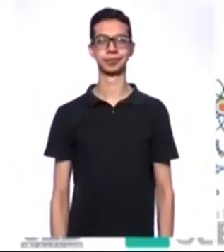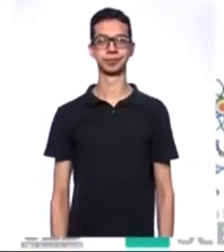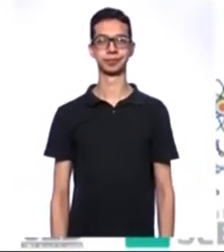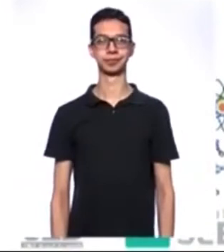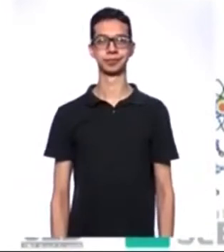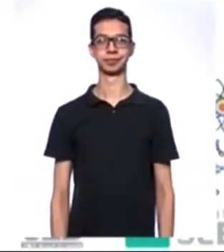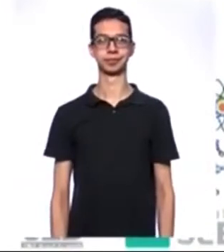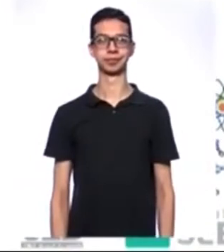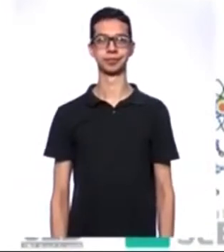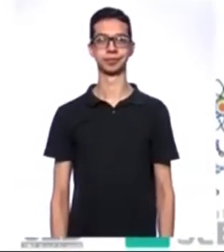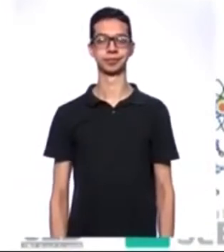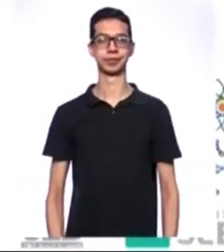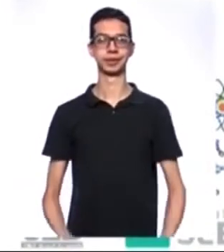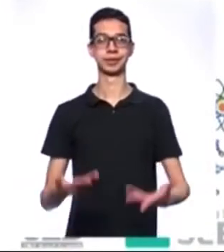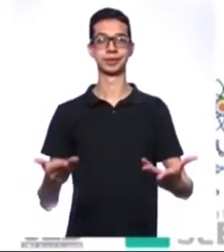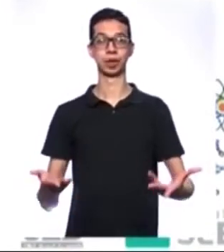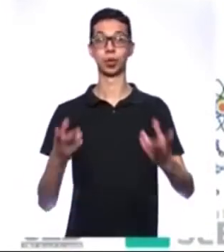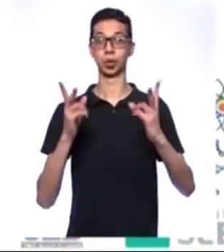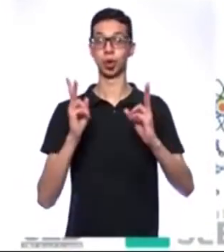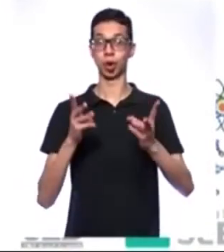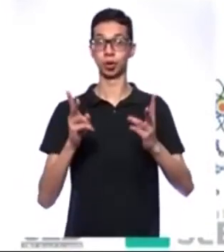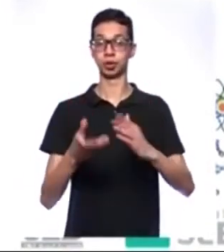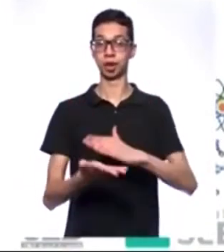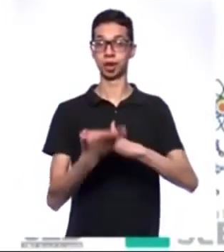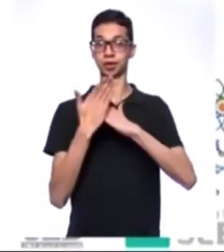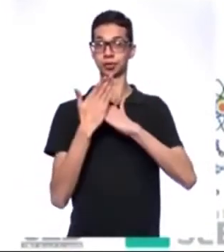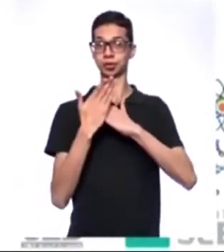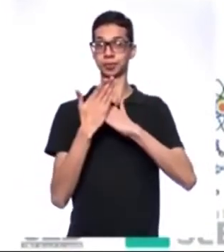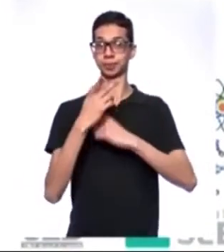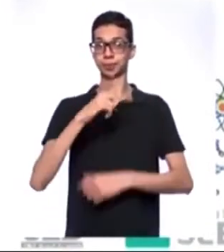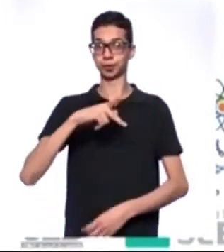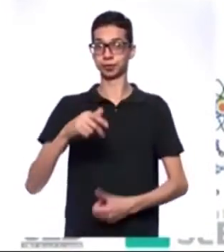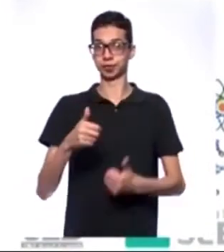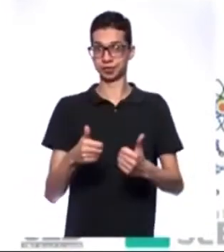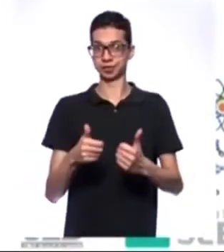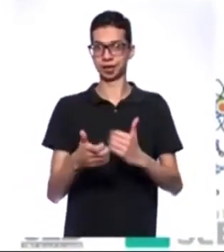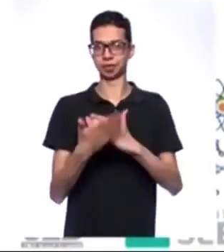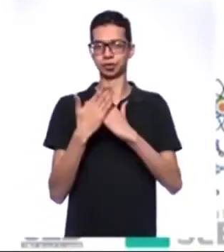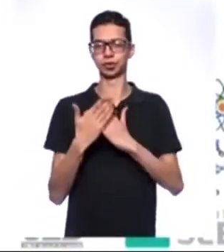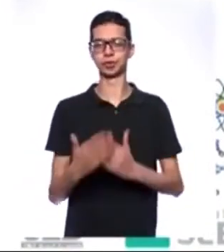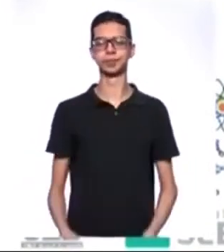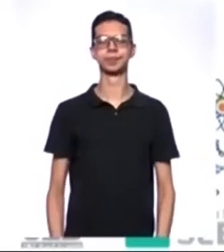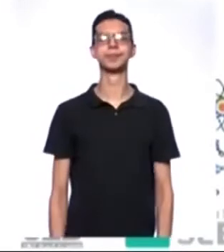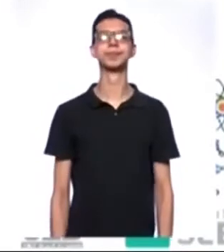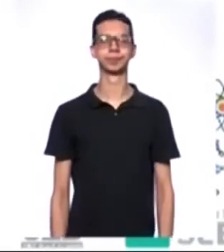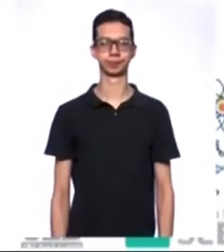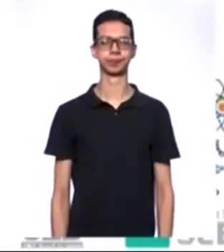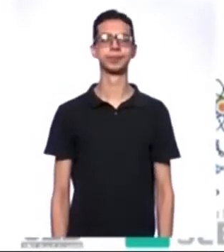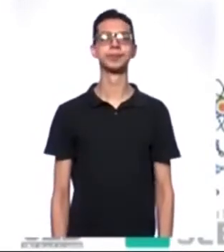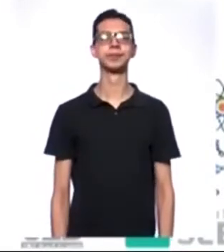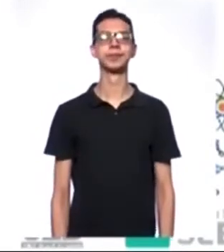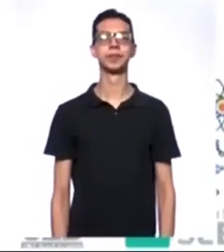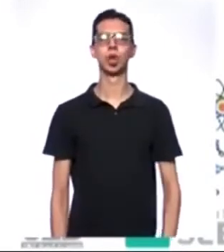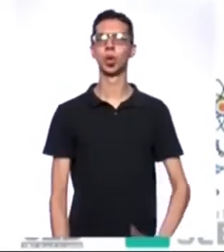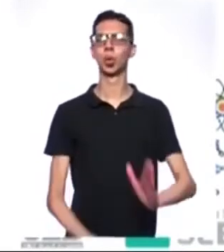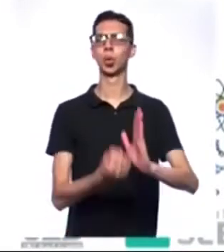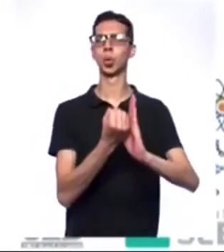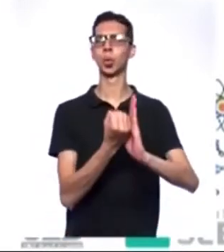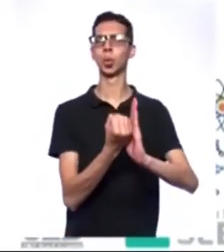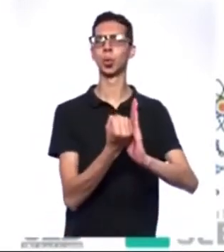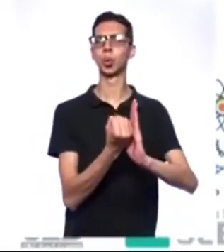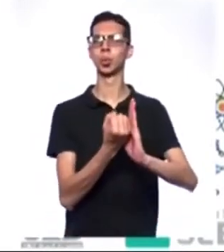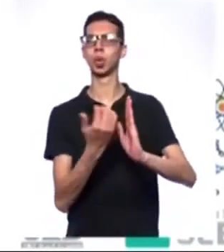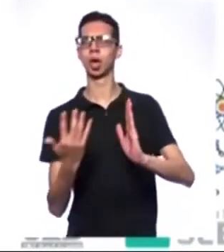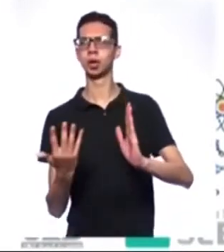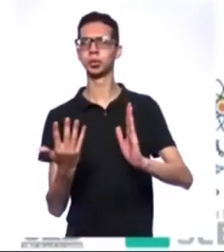bloquinho devido ao Então vamos lá em você me ajuda hein vamos lá lá quanto os bloquinhos eu tenho